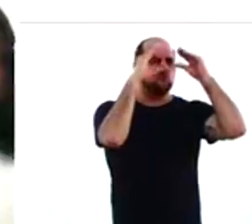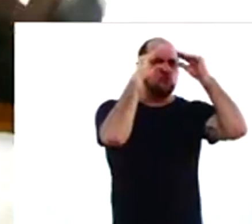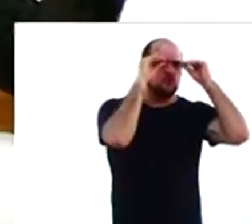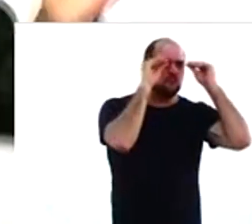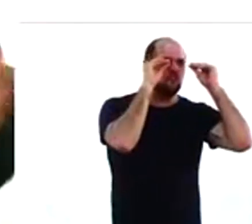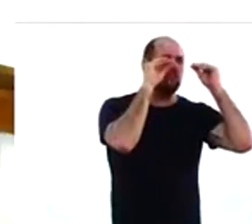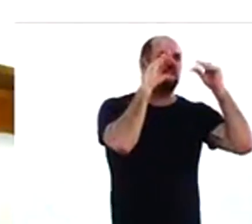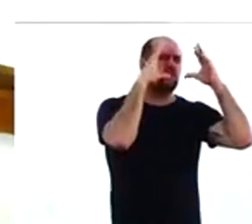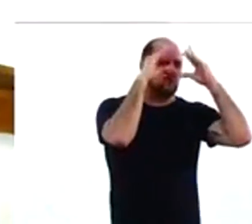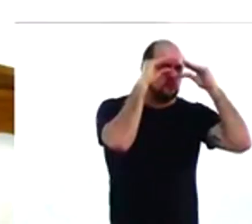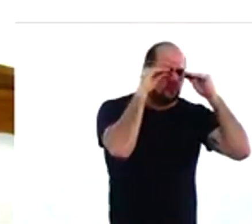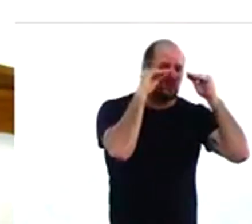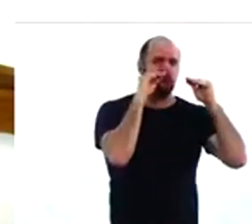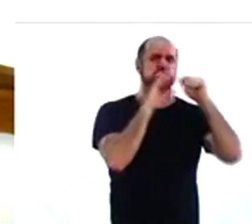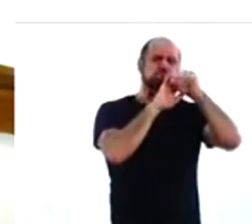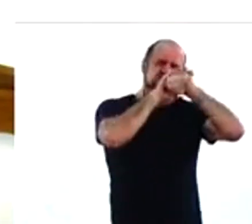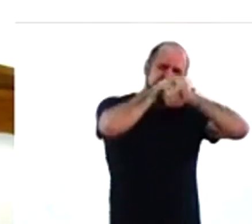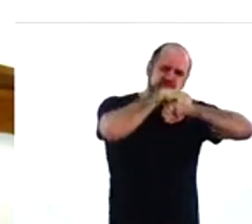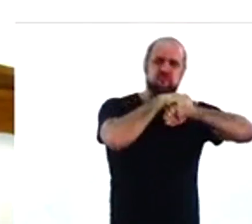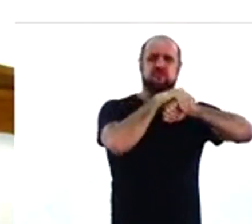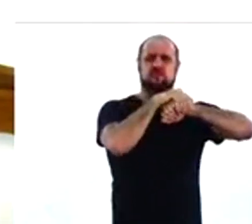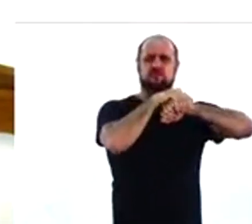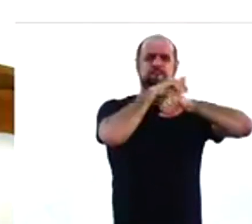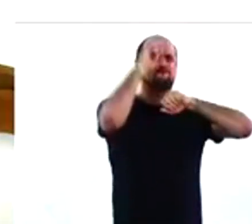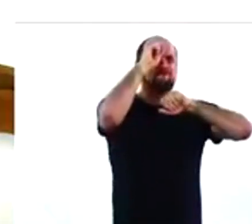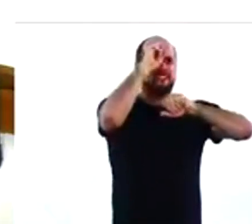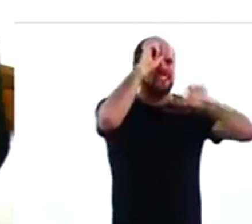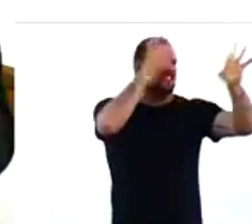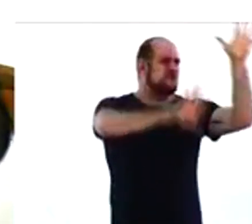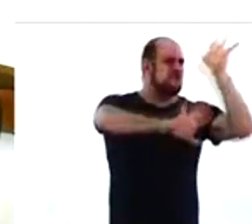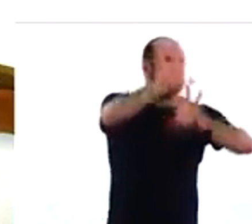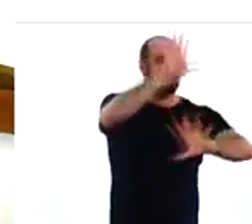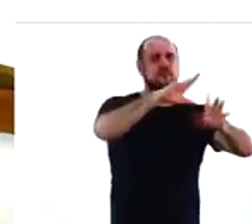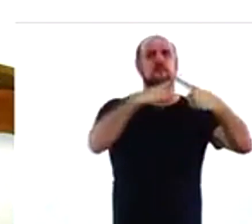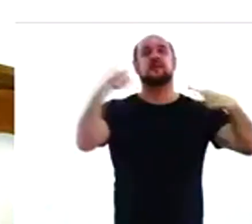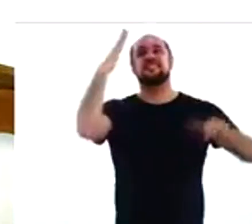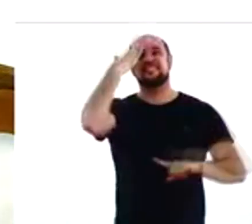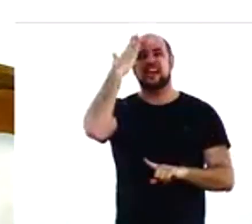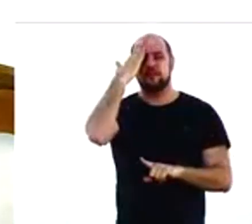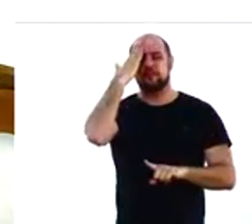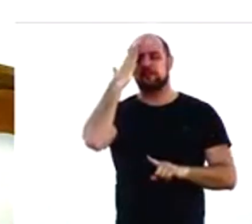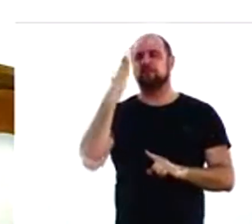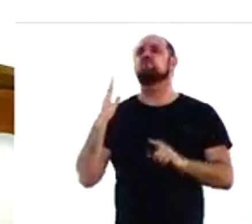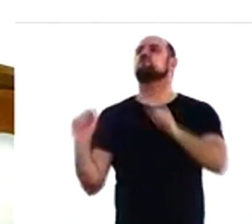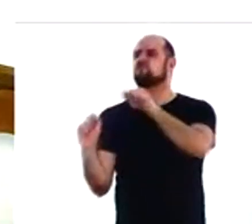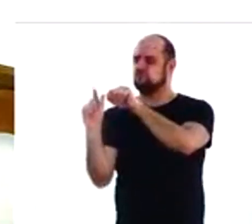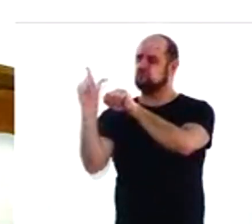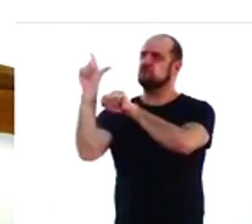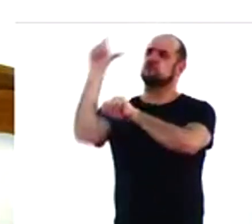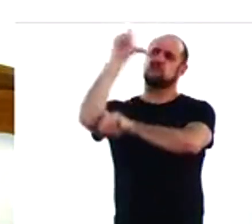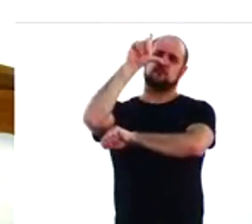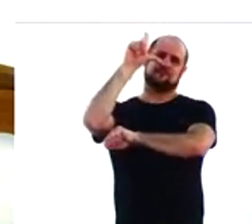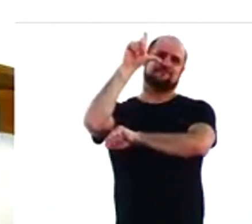um pouquinho antes do romper da aurora. Então, qual é o fato real da nossa